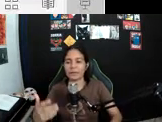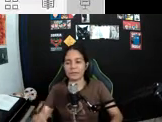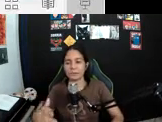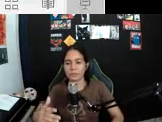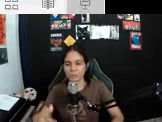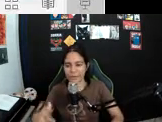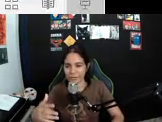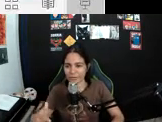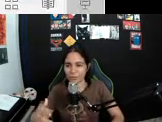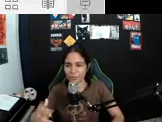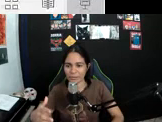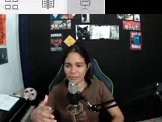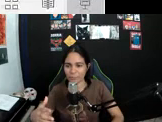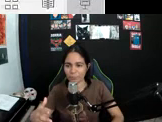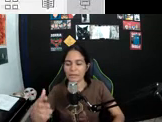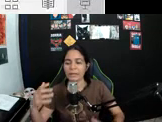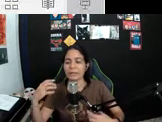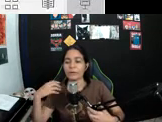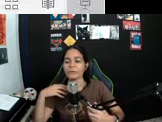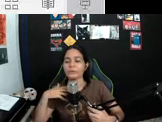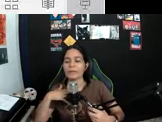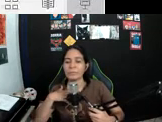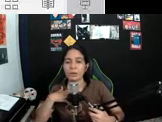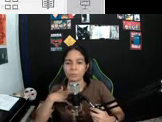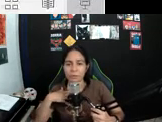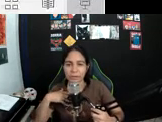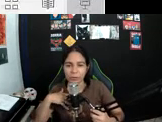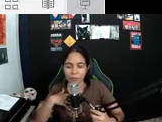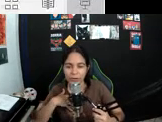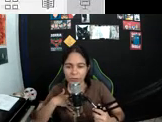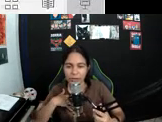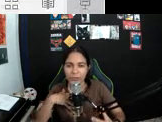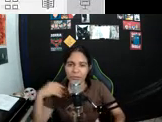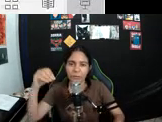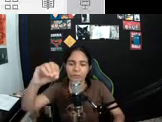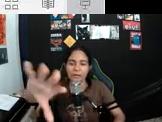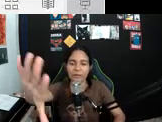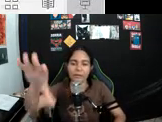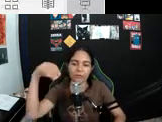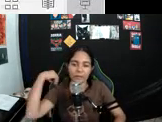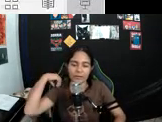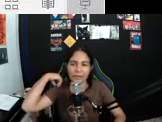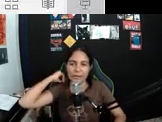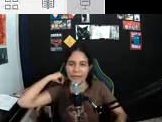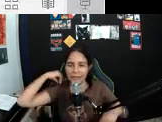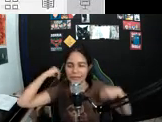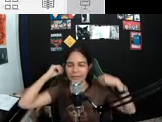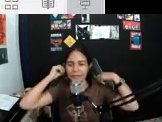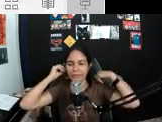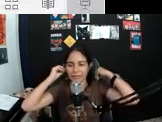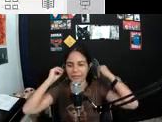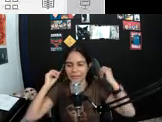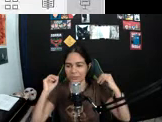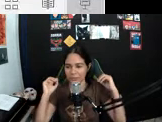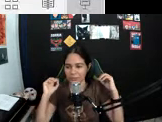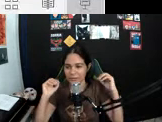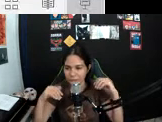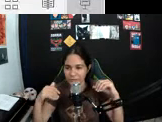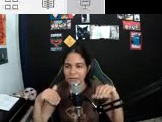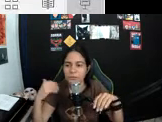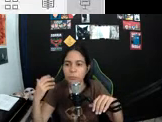se depararam com esta situação. Eu vou dar a minha opinião particular, mas o que vale é o que está aí na